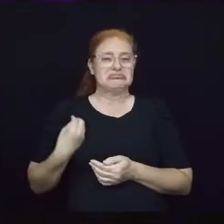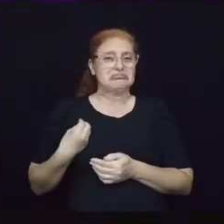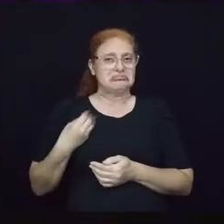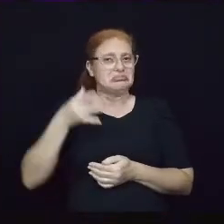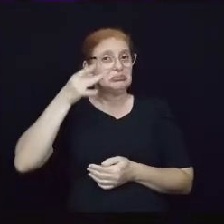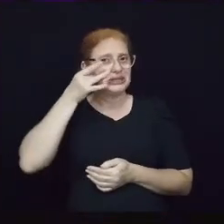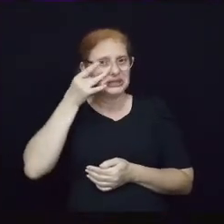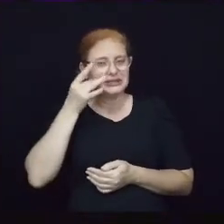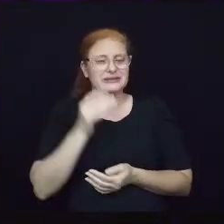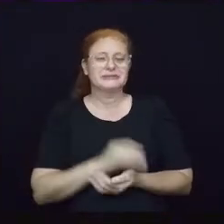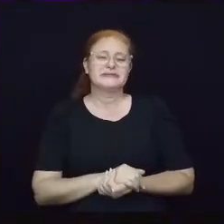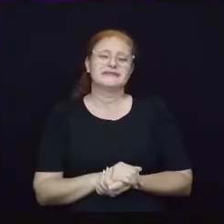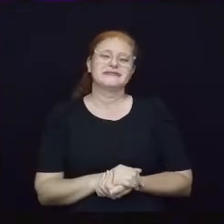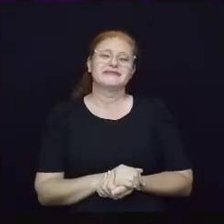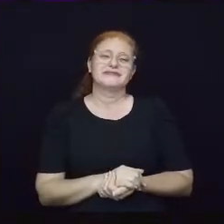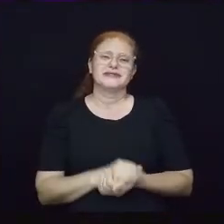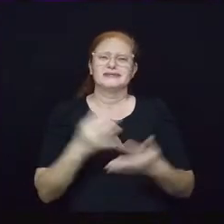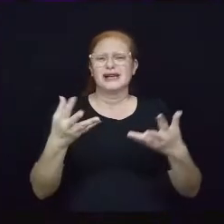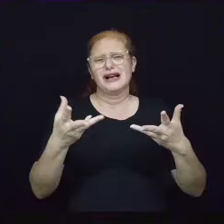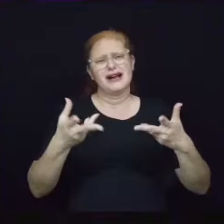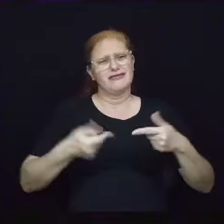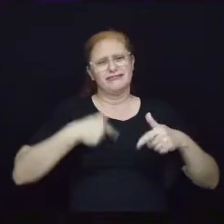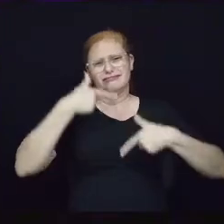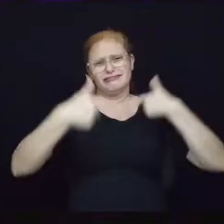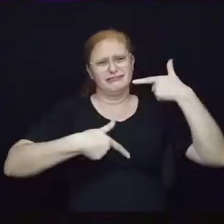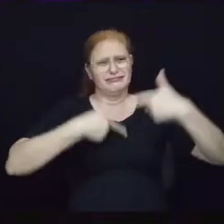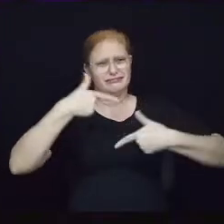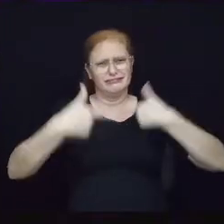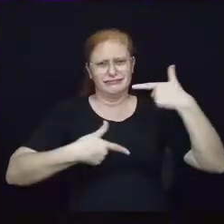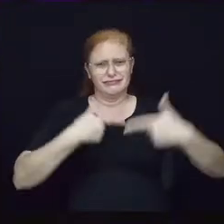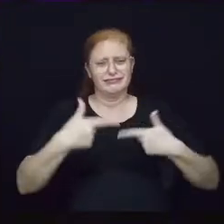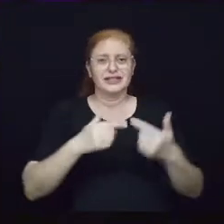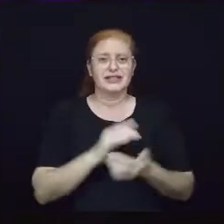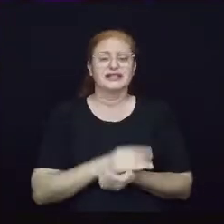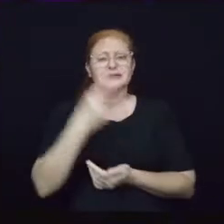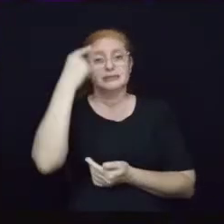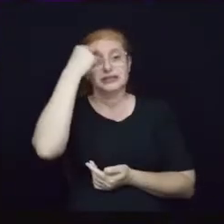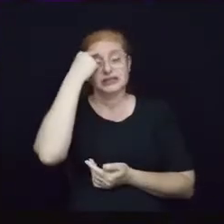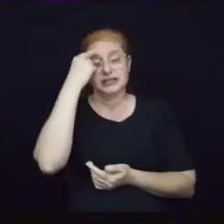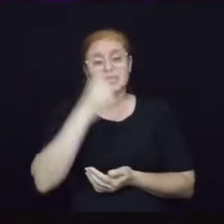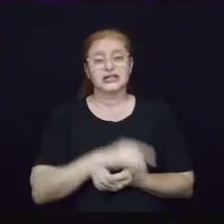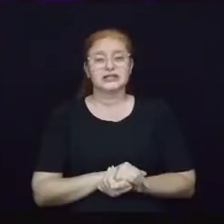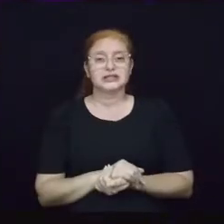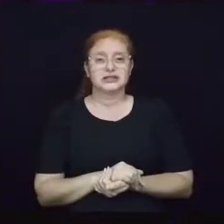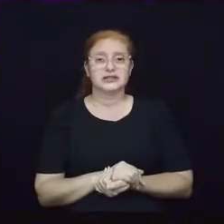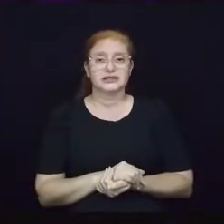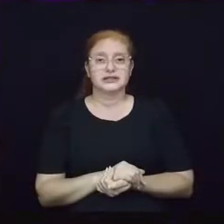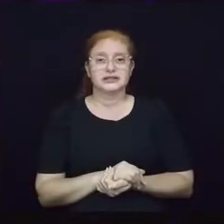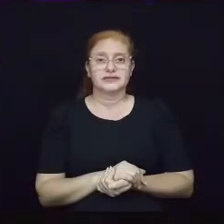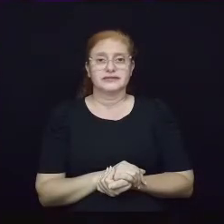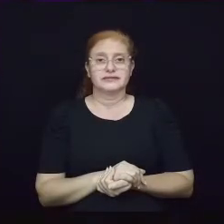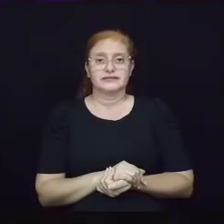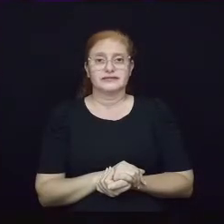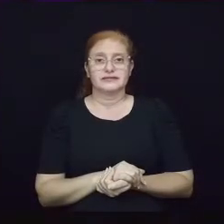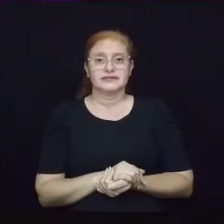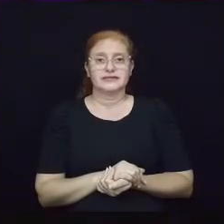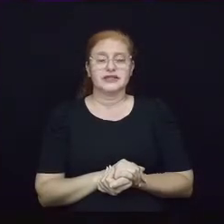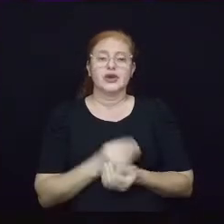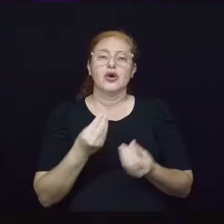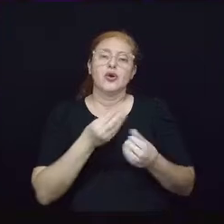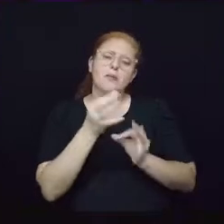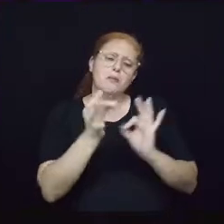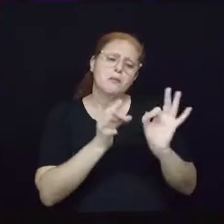aqui, magnífico trabalho, e que foi pensado a distribuição das peças